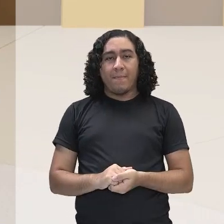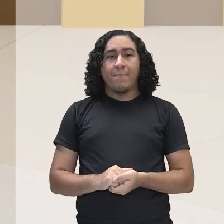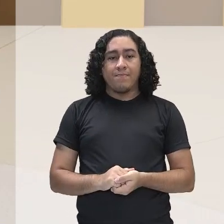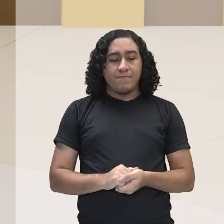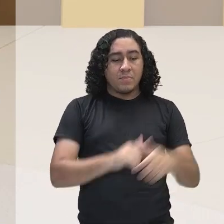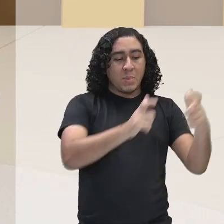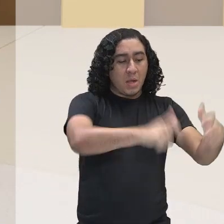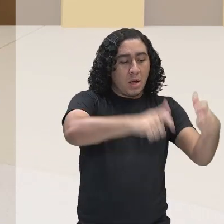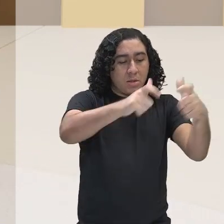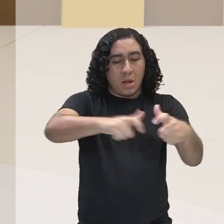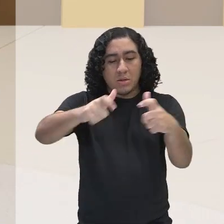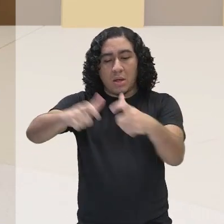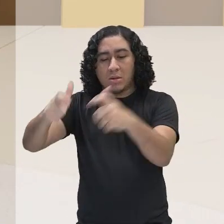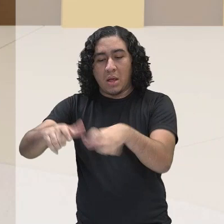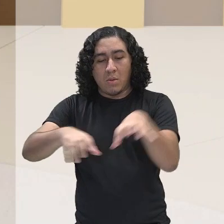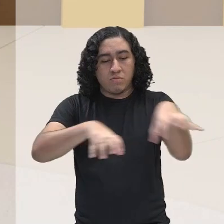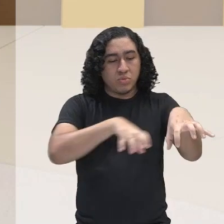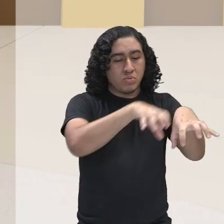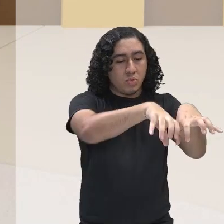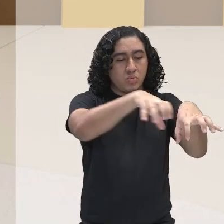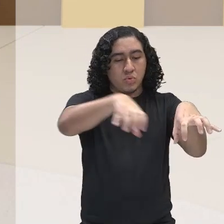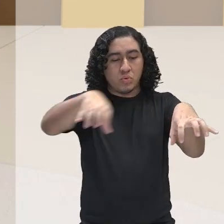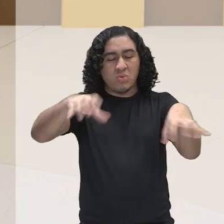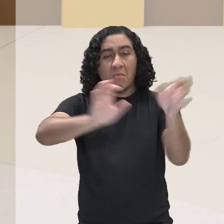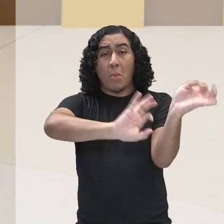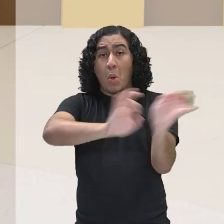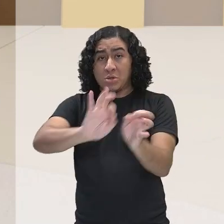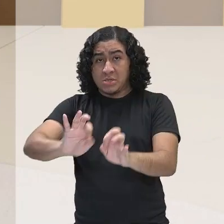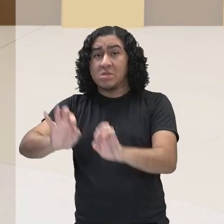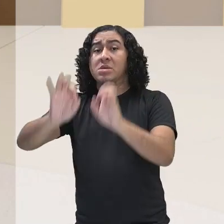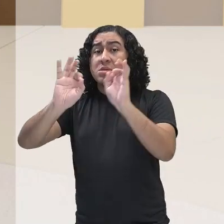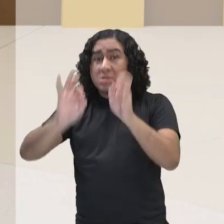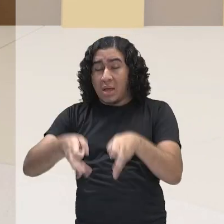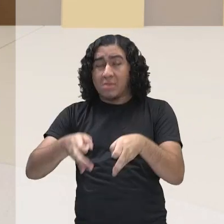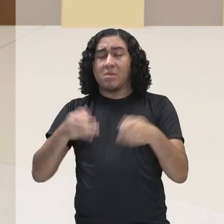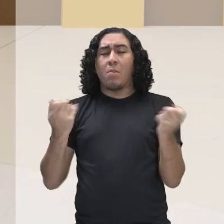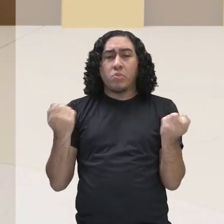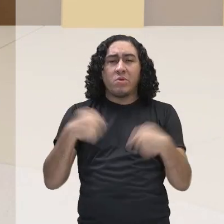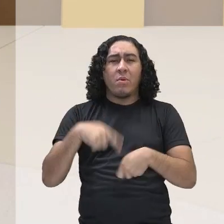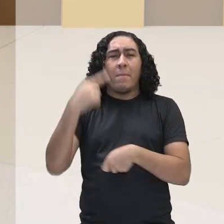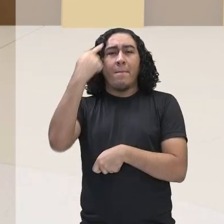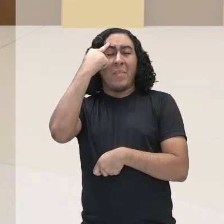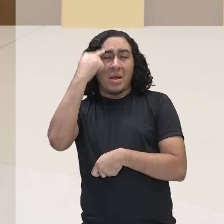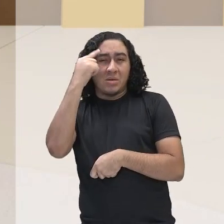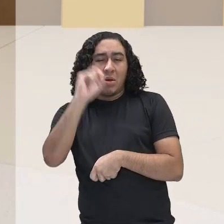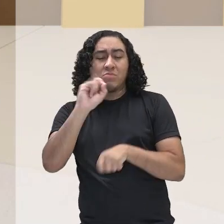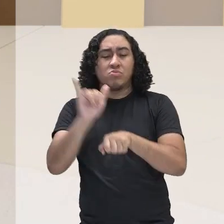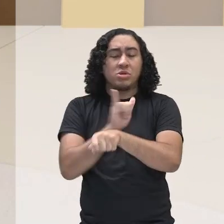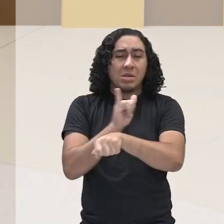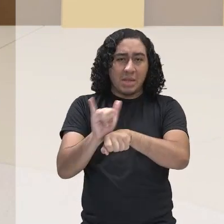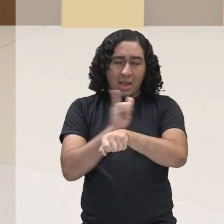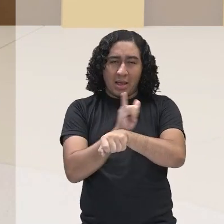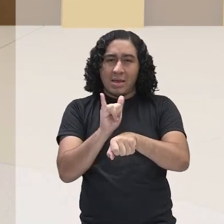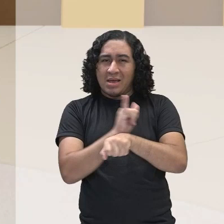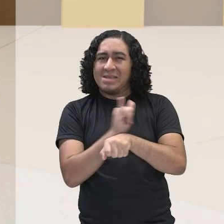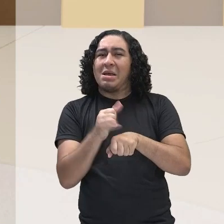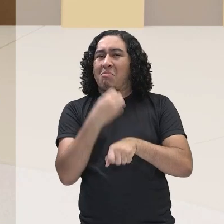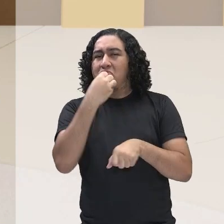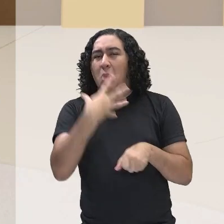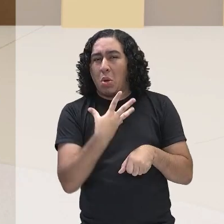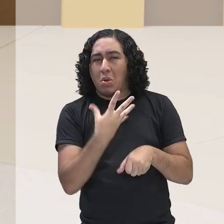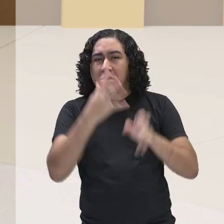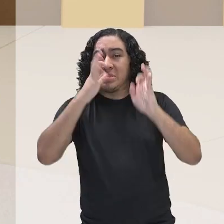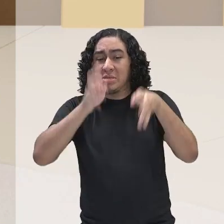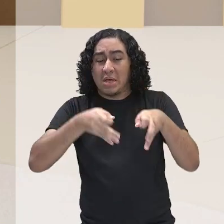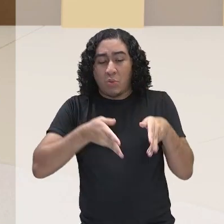gente tem uma separação, uma organização melhor desse lixo e pode pensar aí em medidas mais claras do